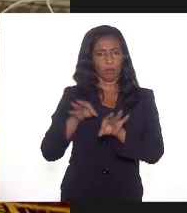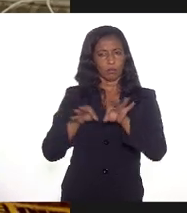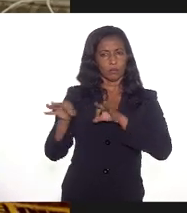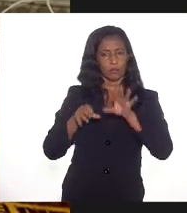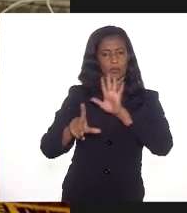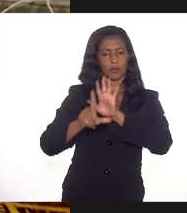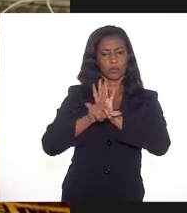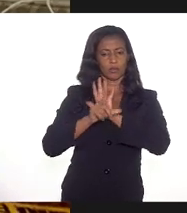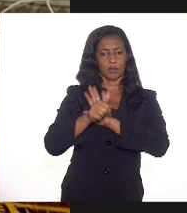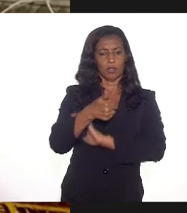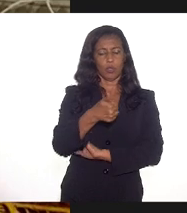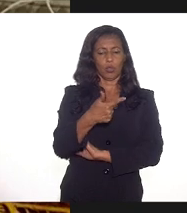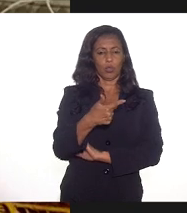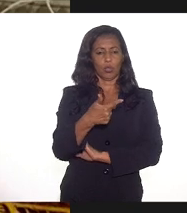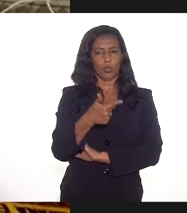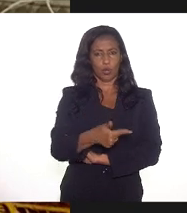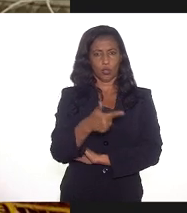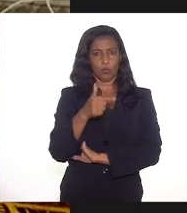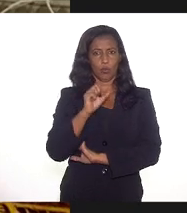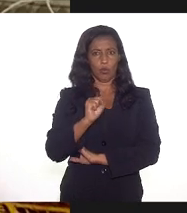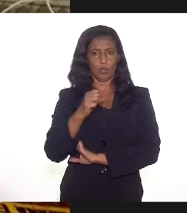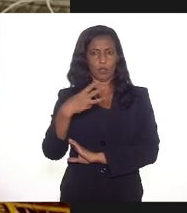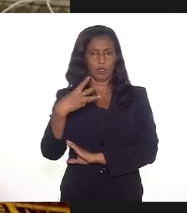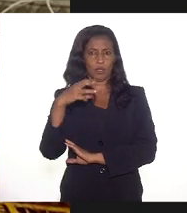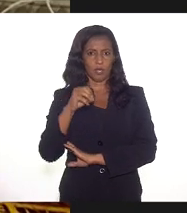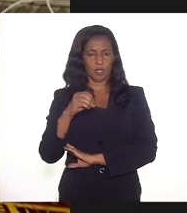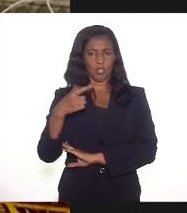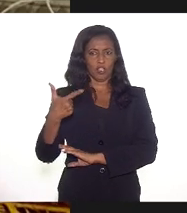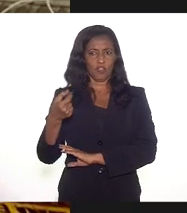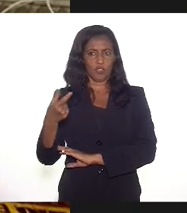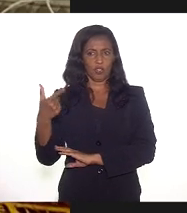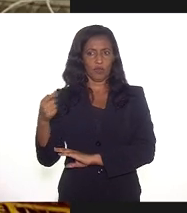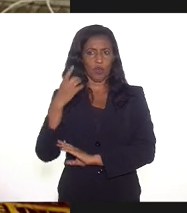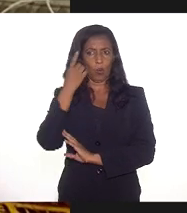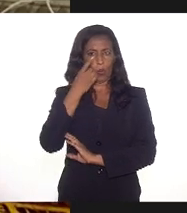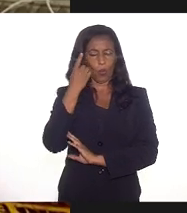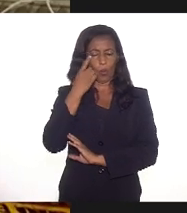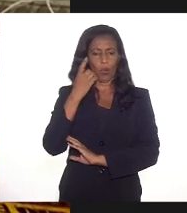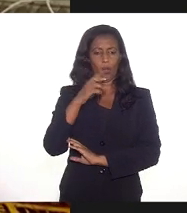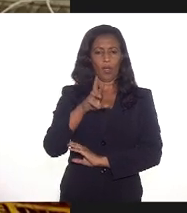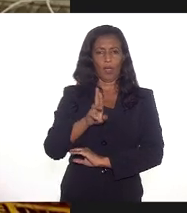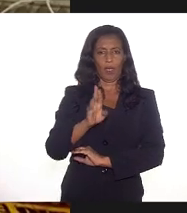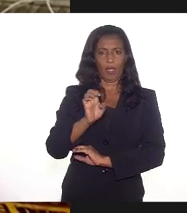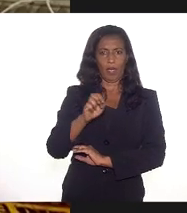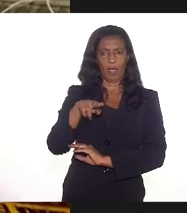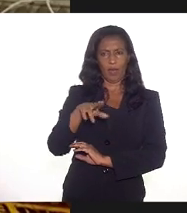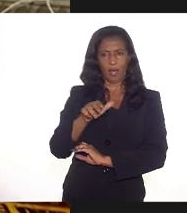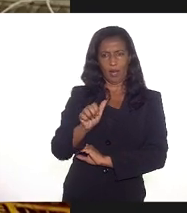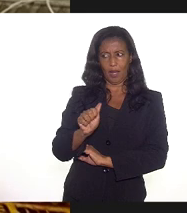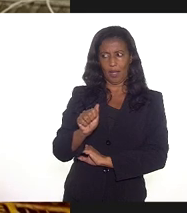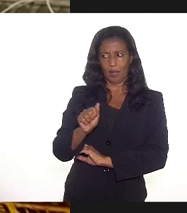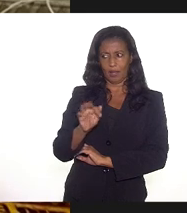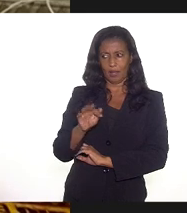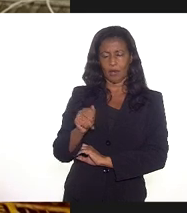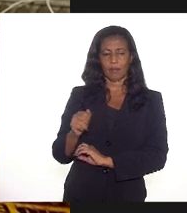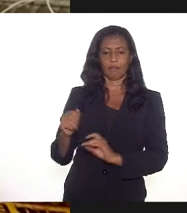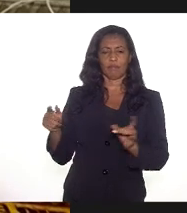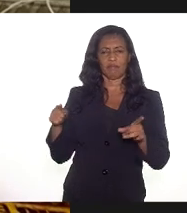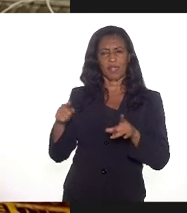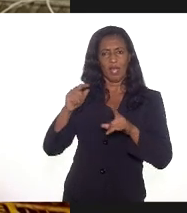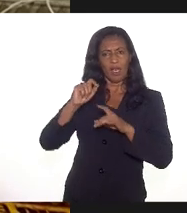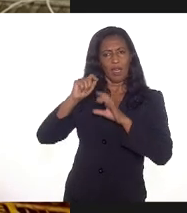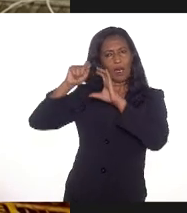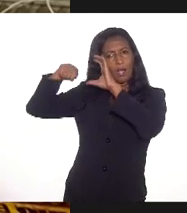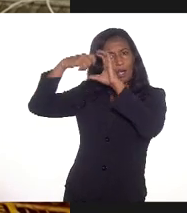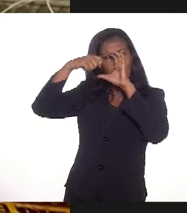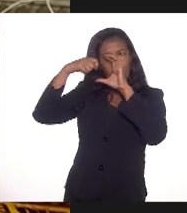lei número 2830 de 2020, da deputada Renata Souza, que dispõe sobre a instalação de câmera